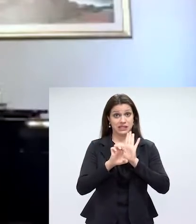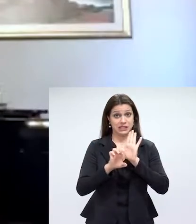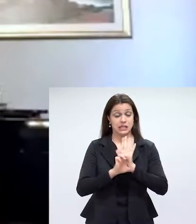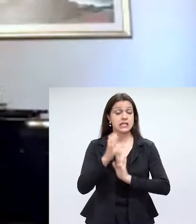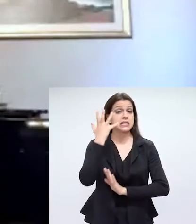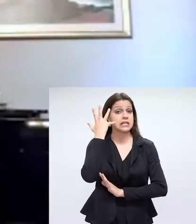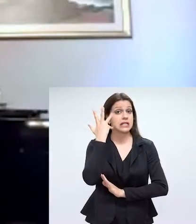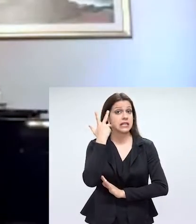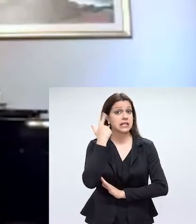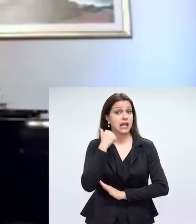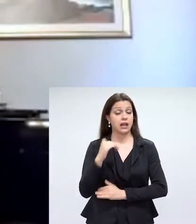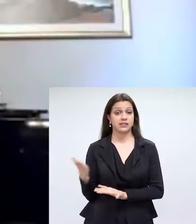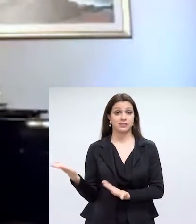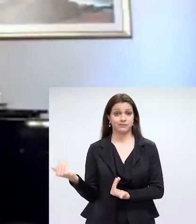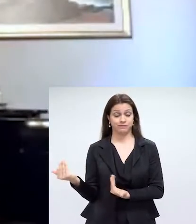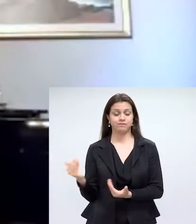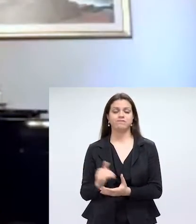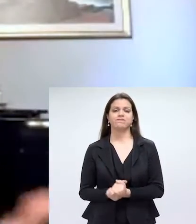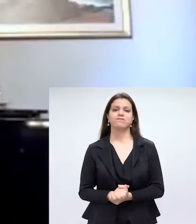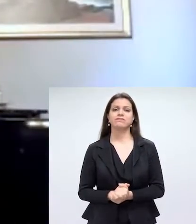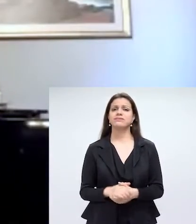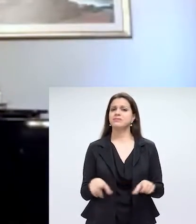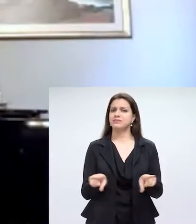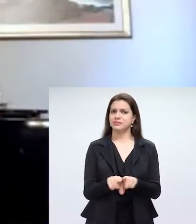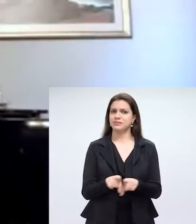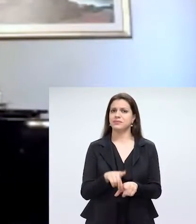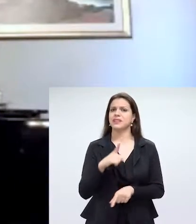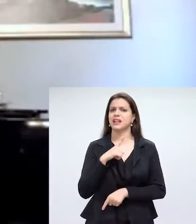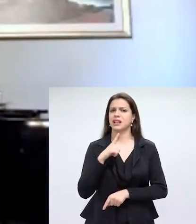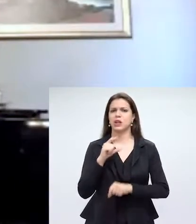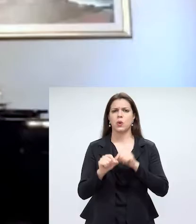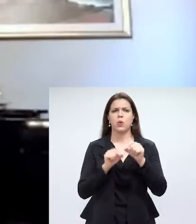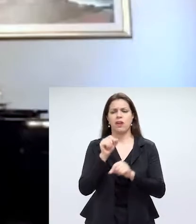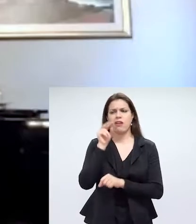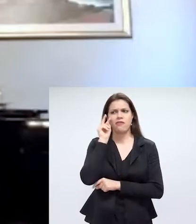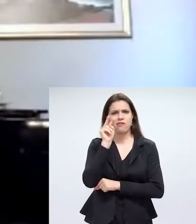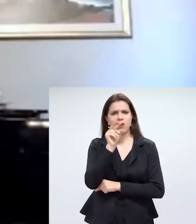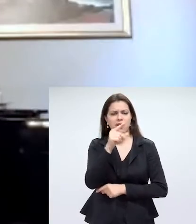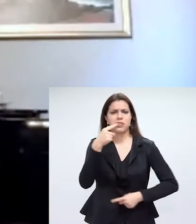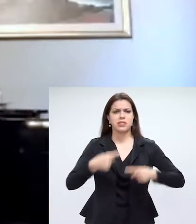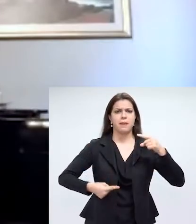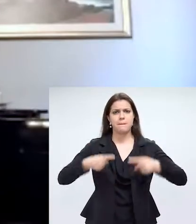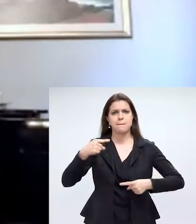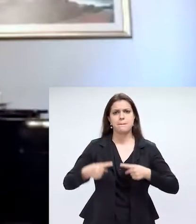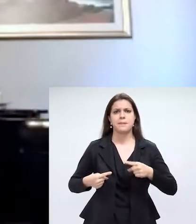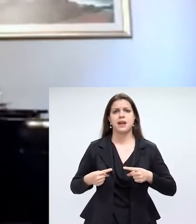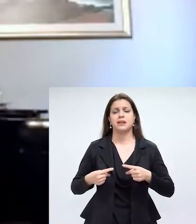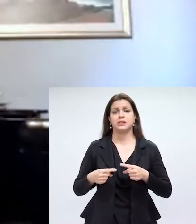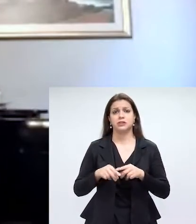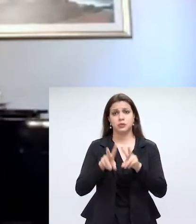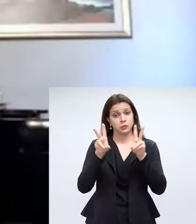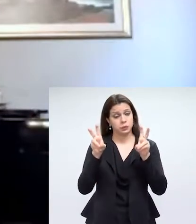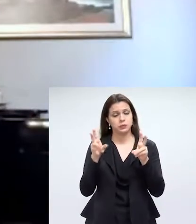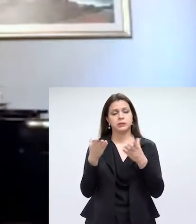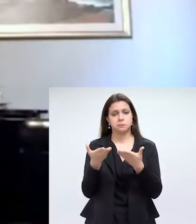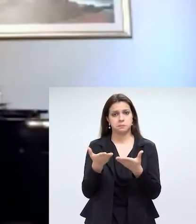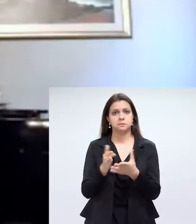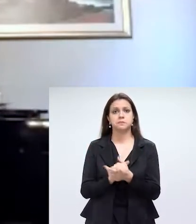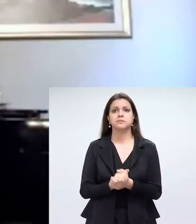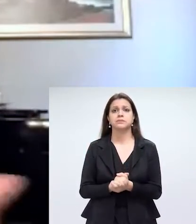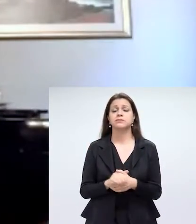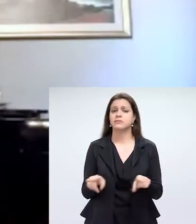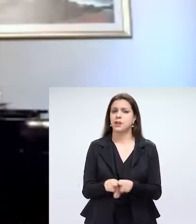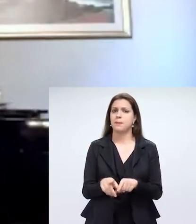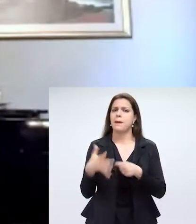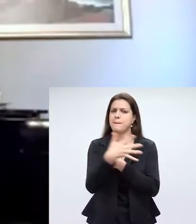da Criança e do Adolescente. E a gente trouxe também perspectivas e debates a respeito da situação